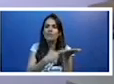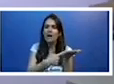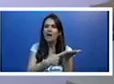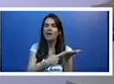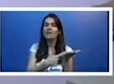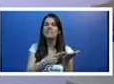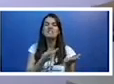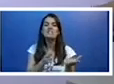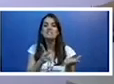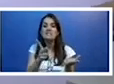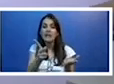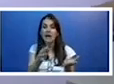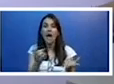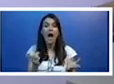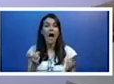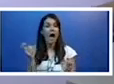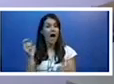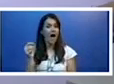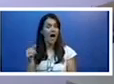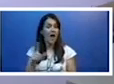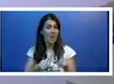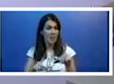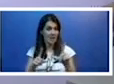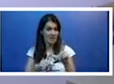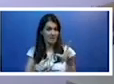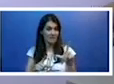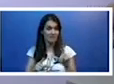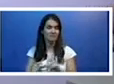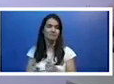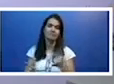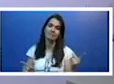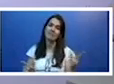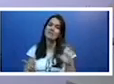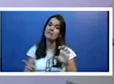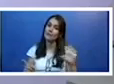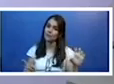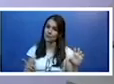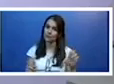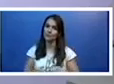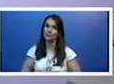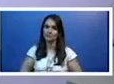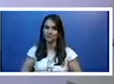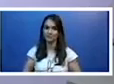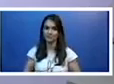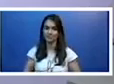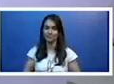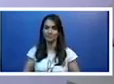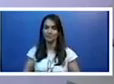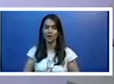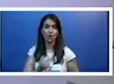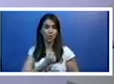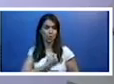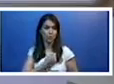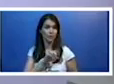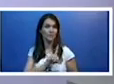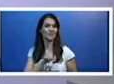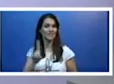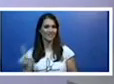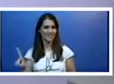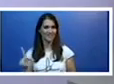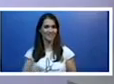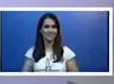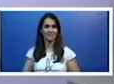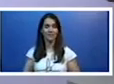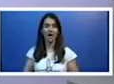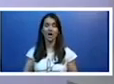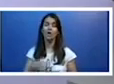a letra na resposta ficar do lado esquerdo do igual e o número do lado direito. Então encontramos o valor de x,